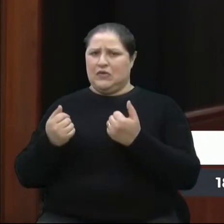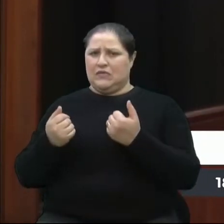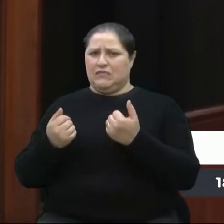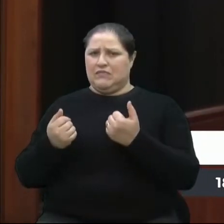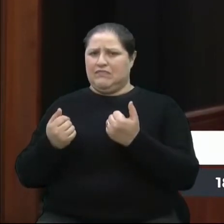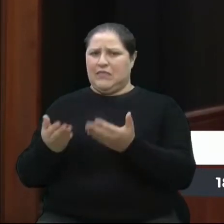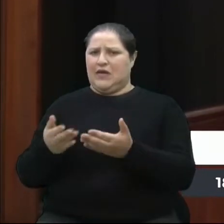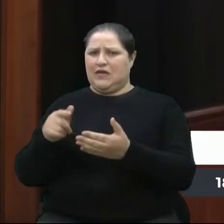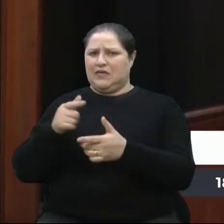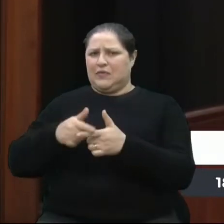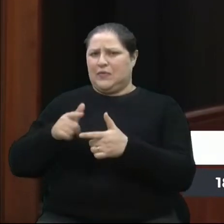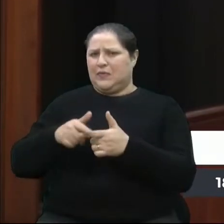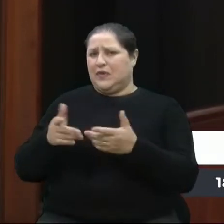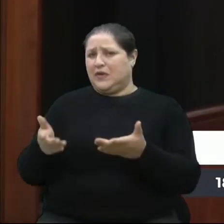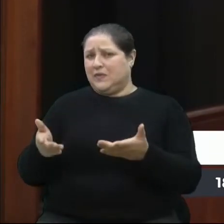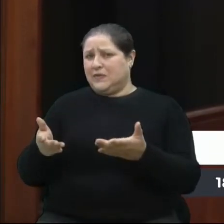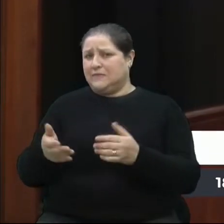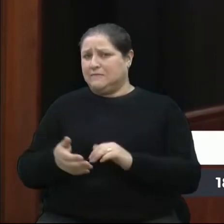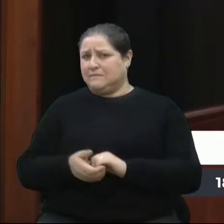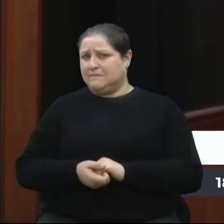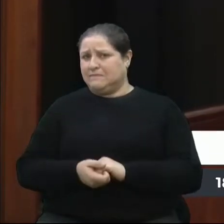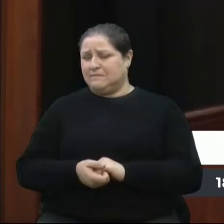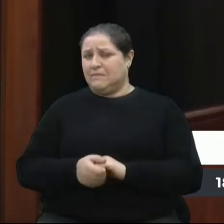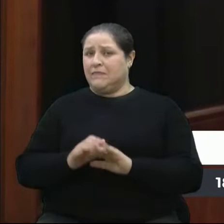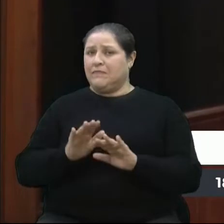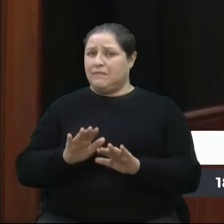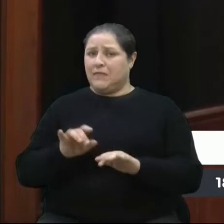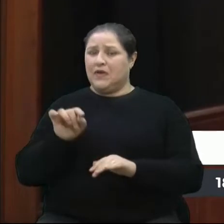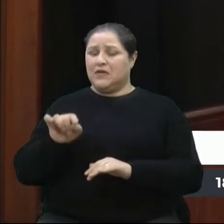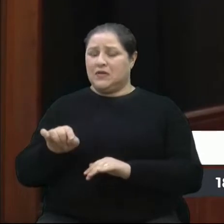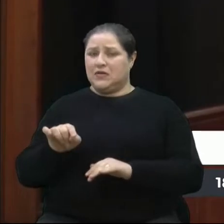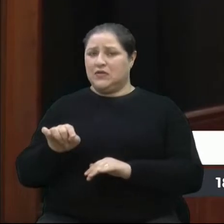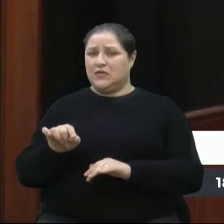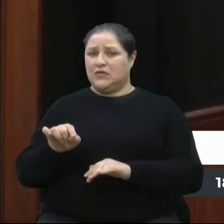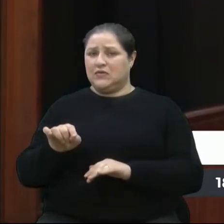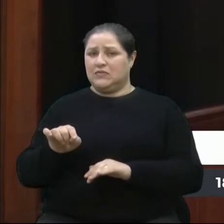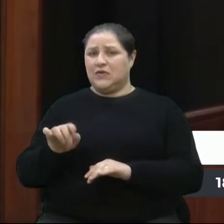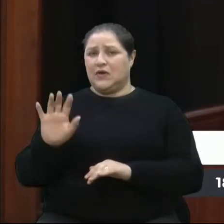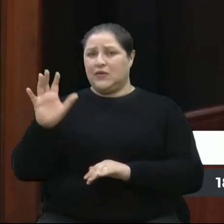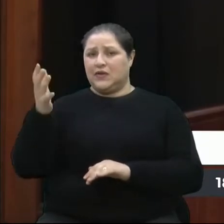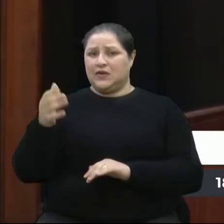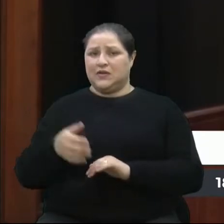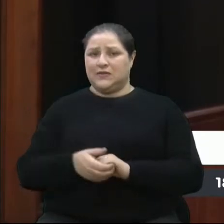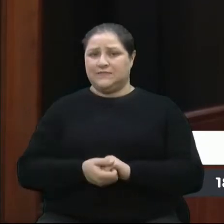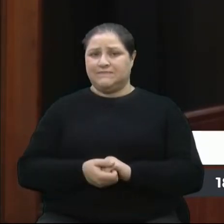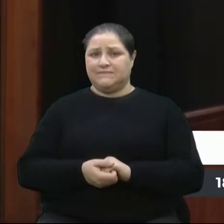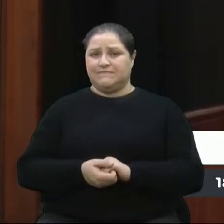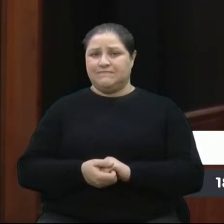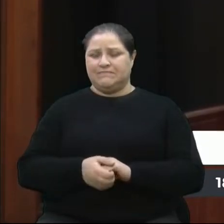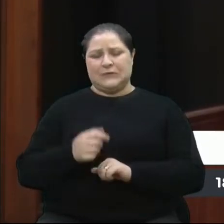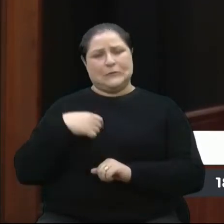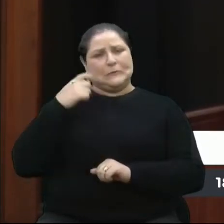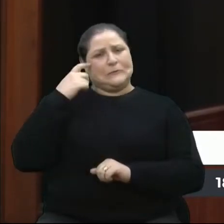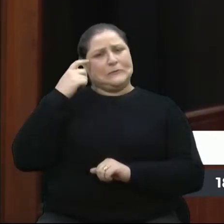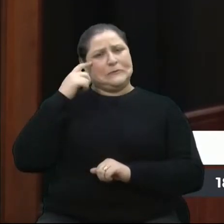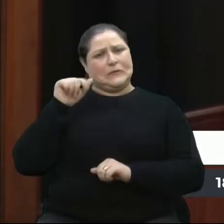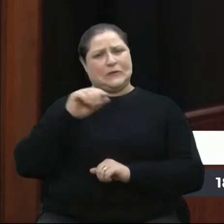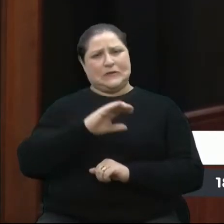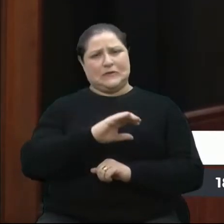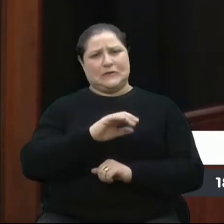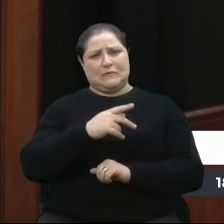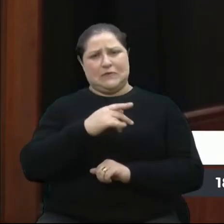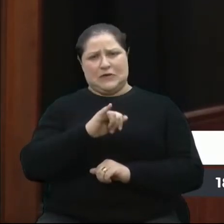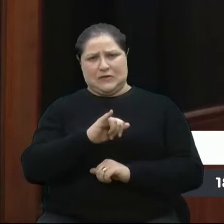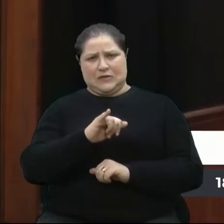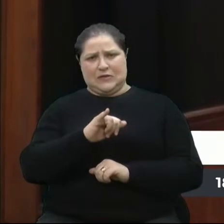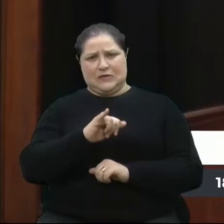sala, mas isso tem acontecido, né? Eu fico pensando, é uma CPI em oposição